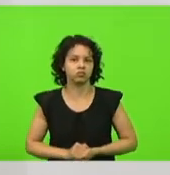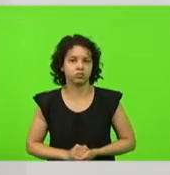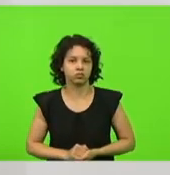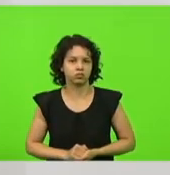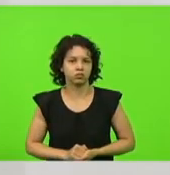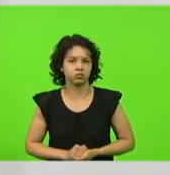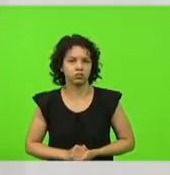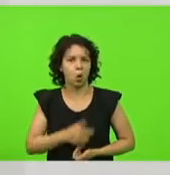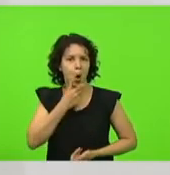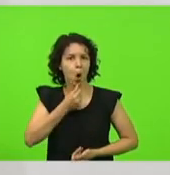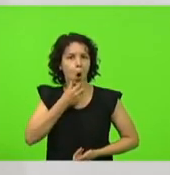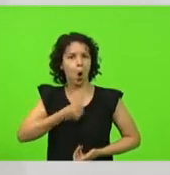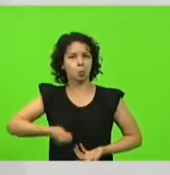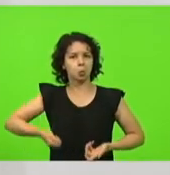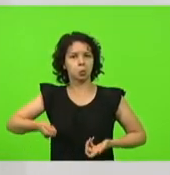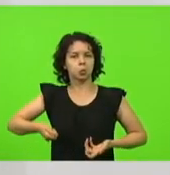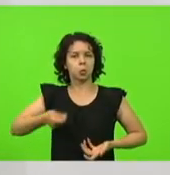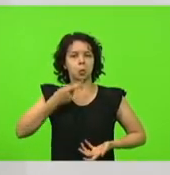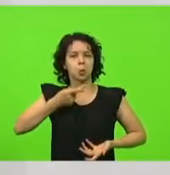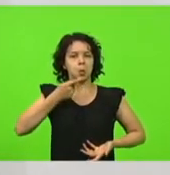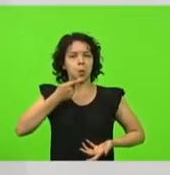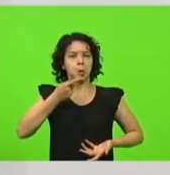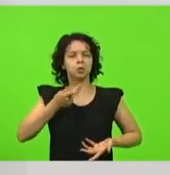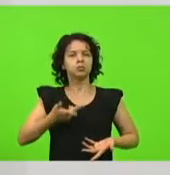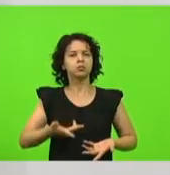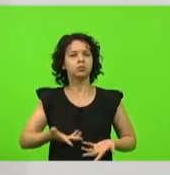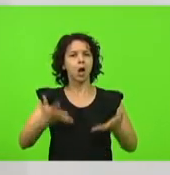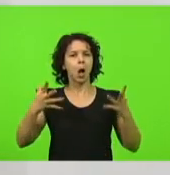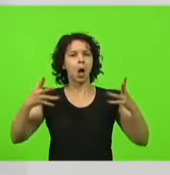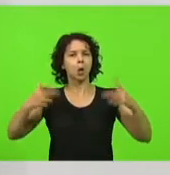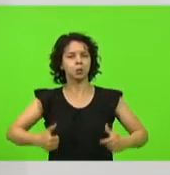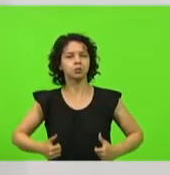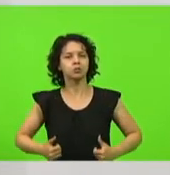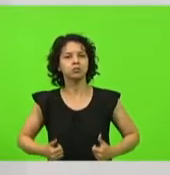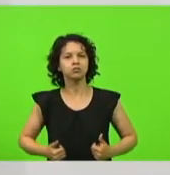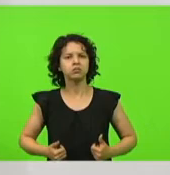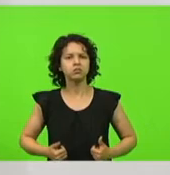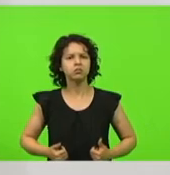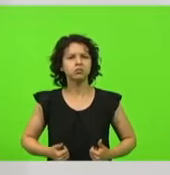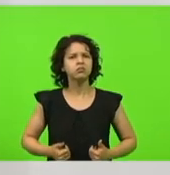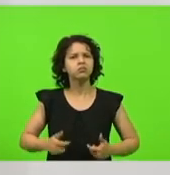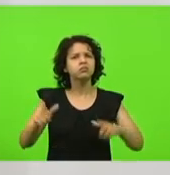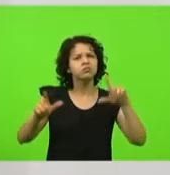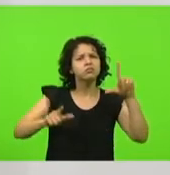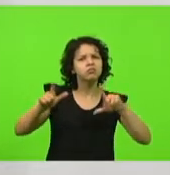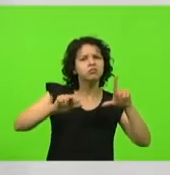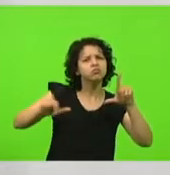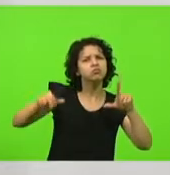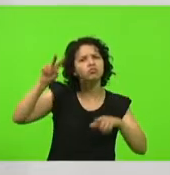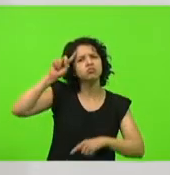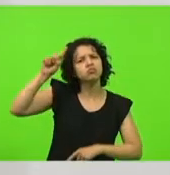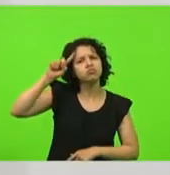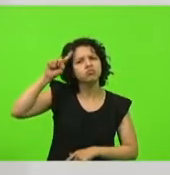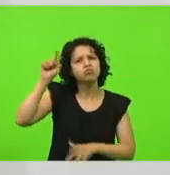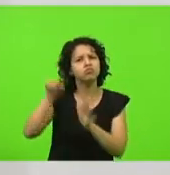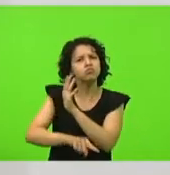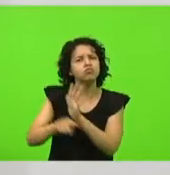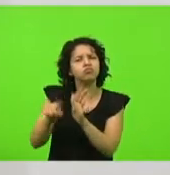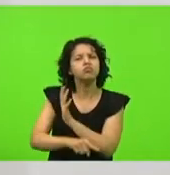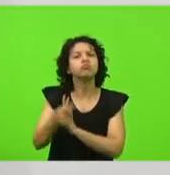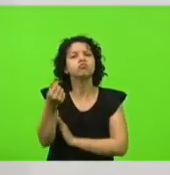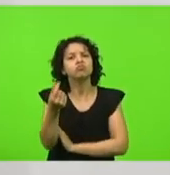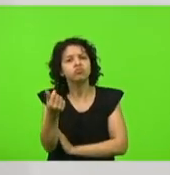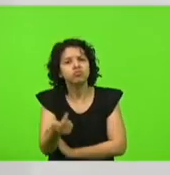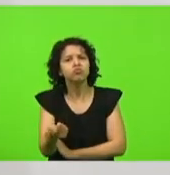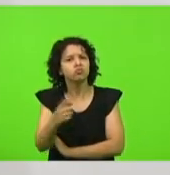os machão? Cadê os leão? Cadê a imprensa todo dia perguntando, esse dinheiro,